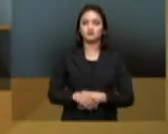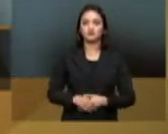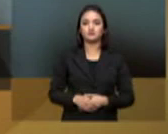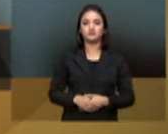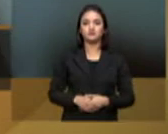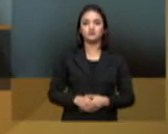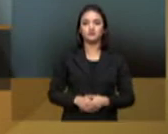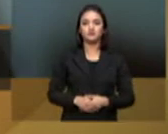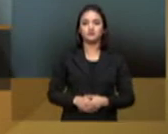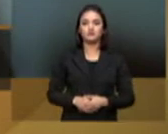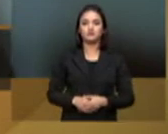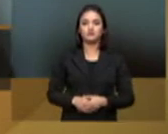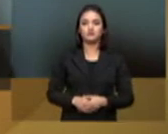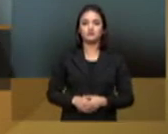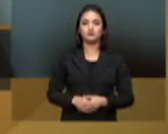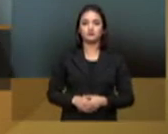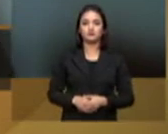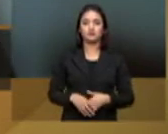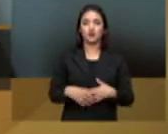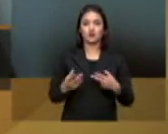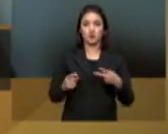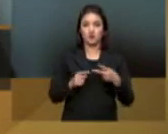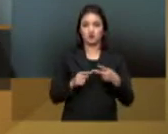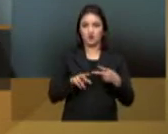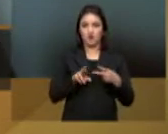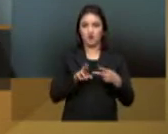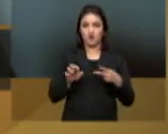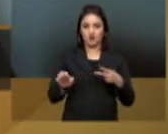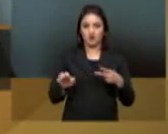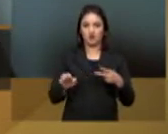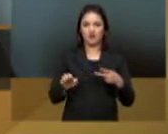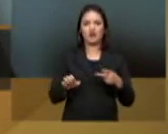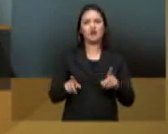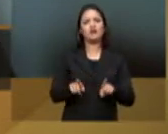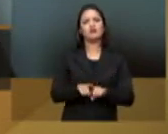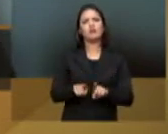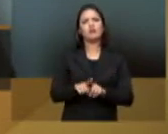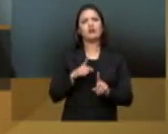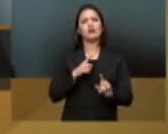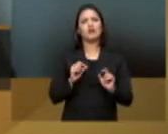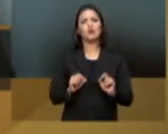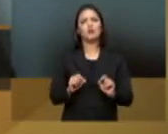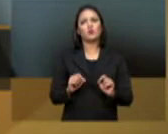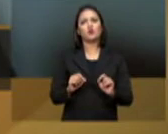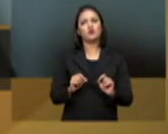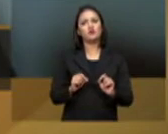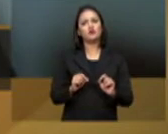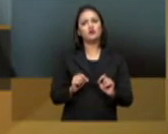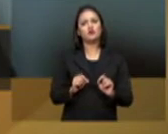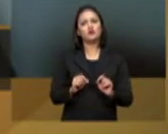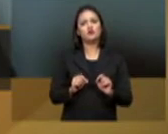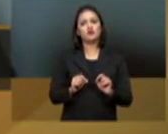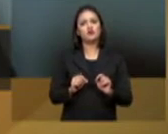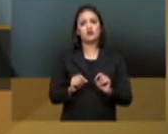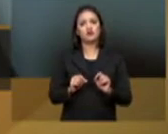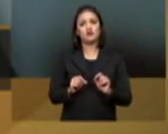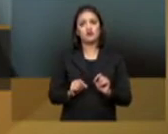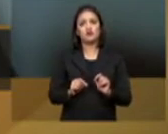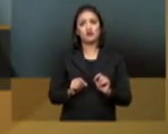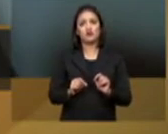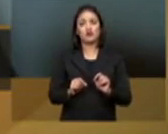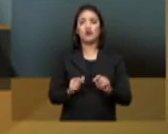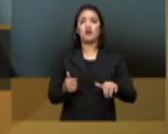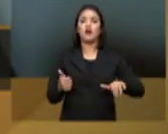contribuições. Nesse RE, também se questiona a constitucionalidade da revogação